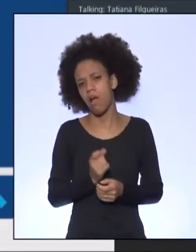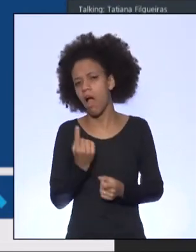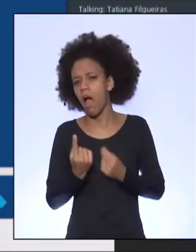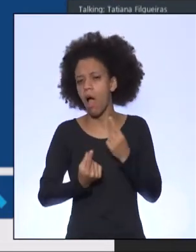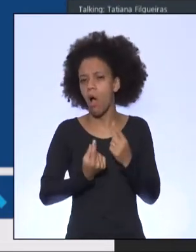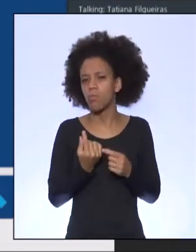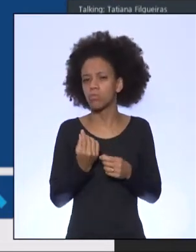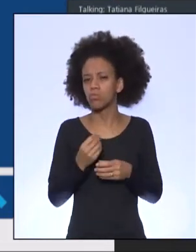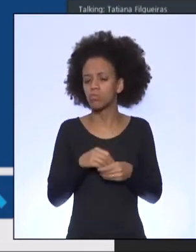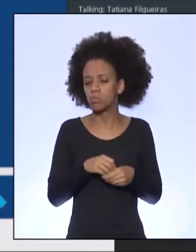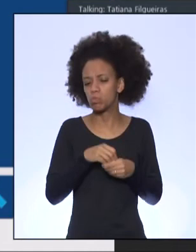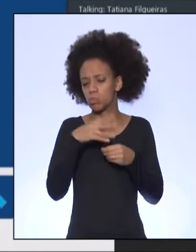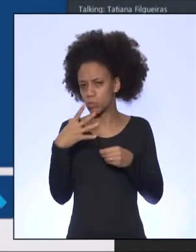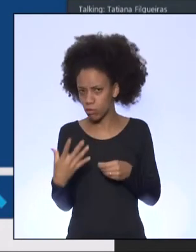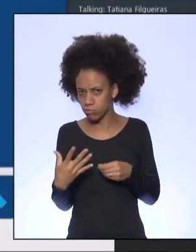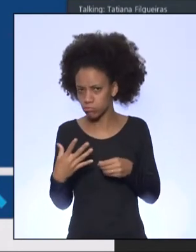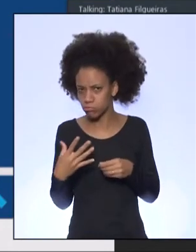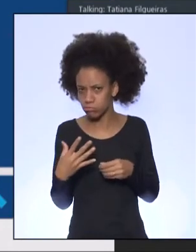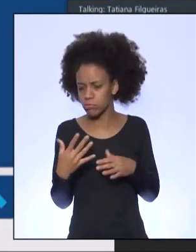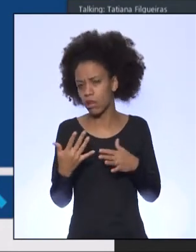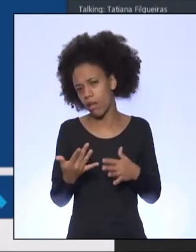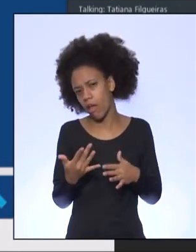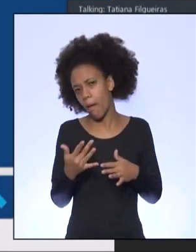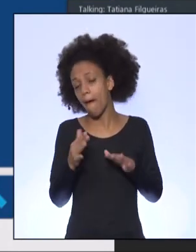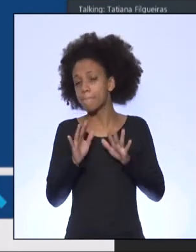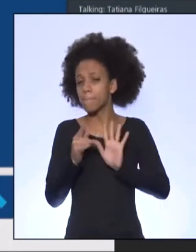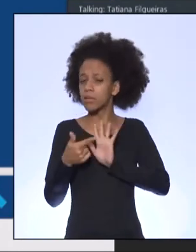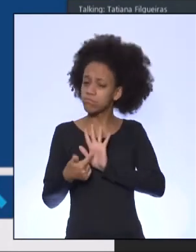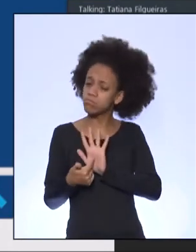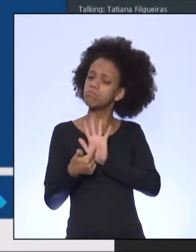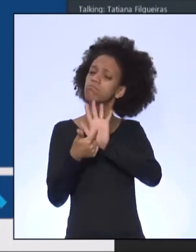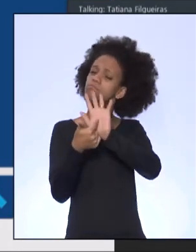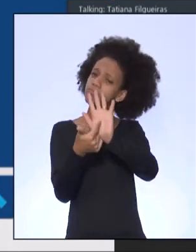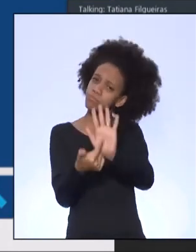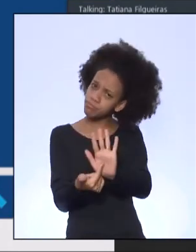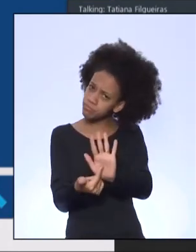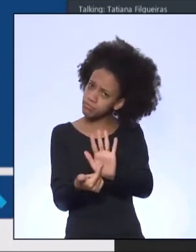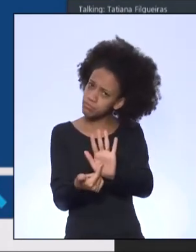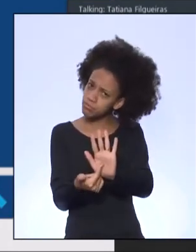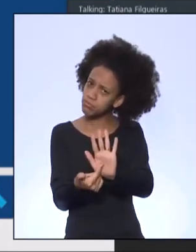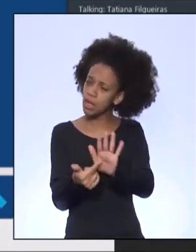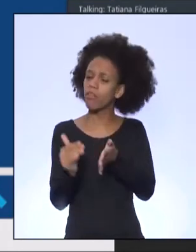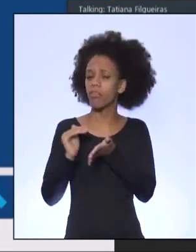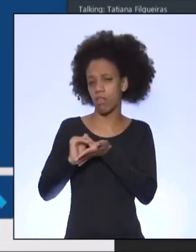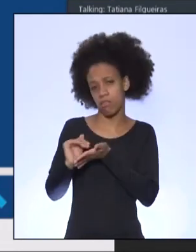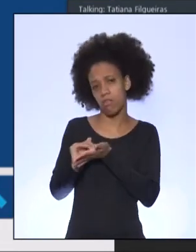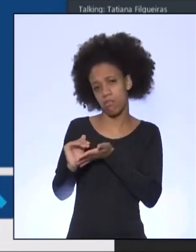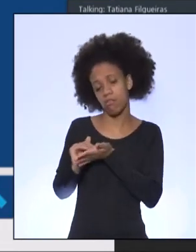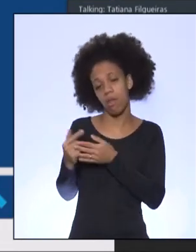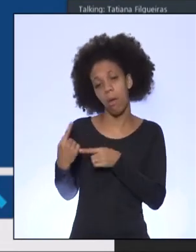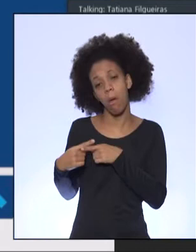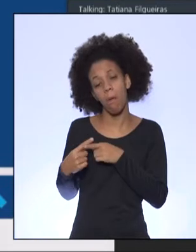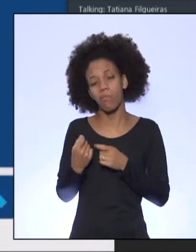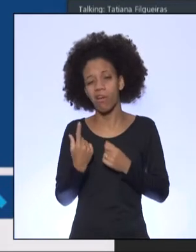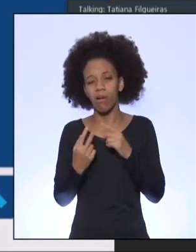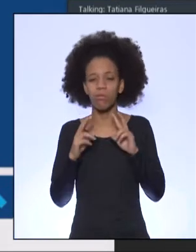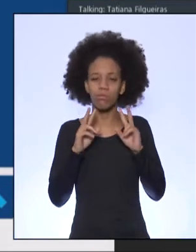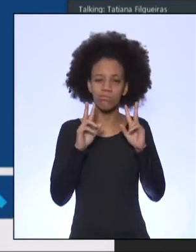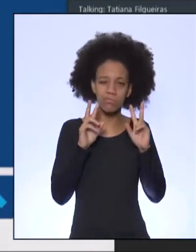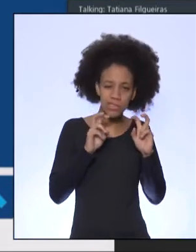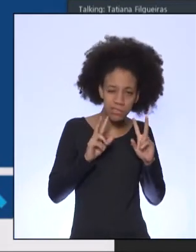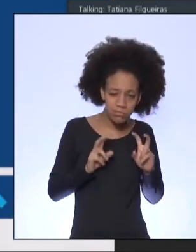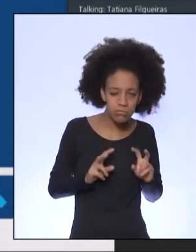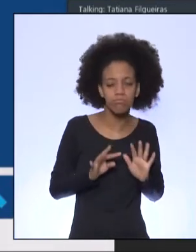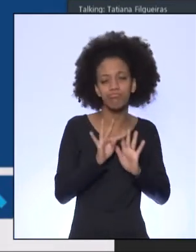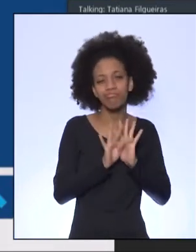só ilustrativas, mas eu deixo o material disponível, né, com a secretaria, porque alguns textos são muito pequenininhos